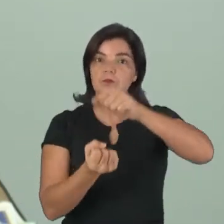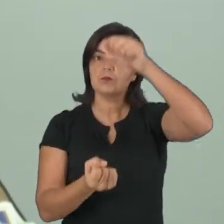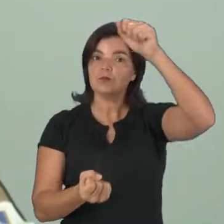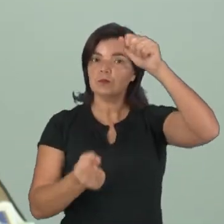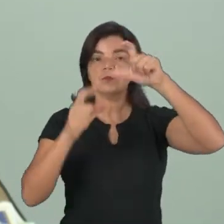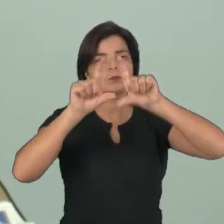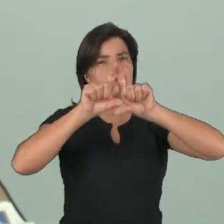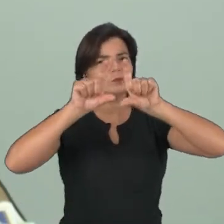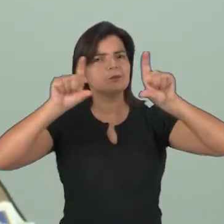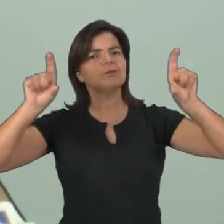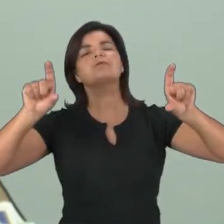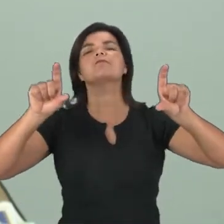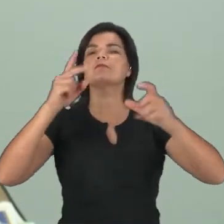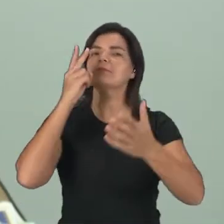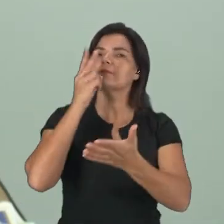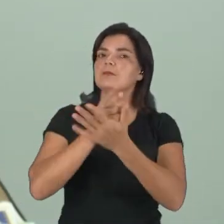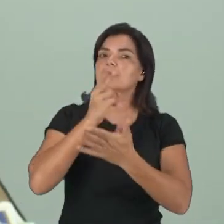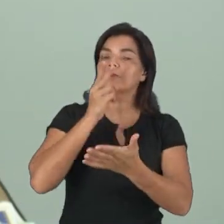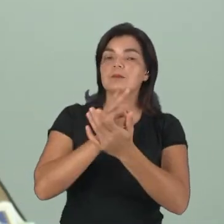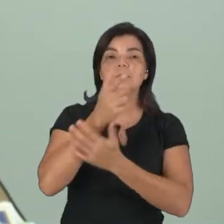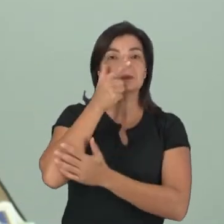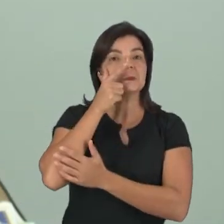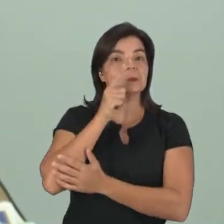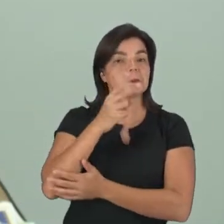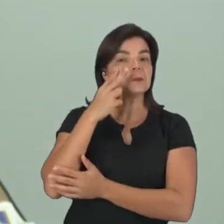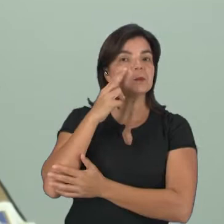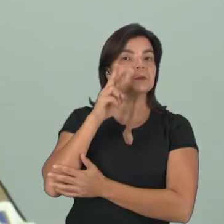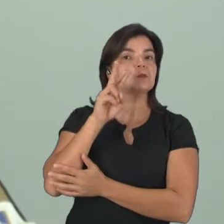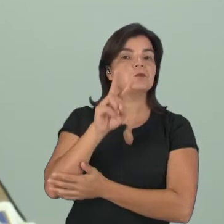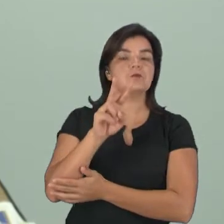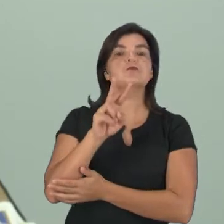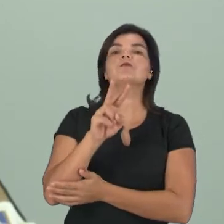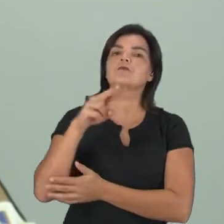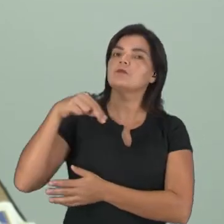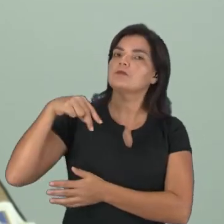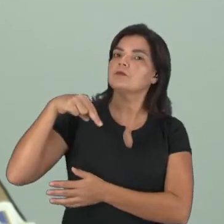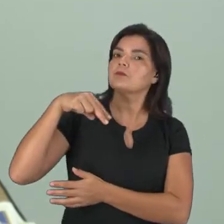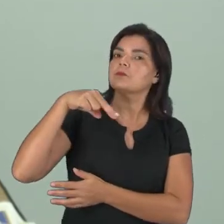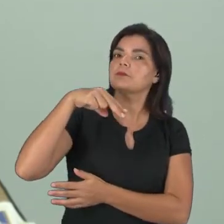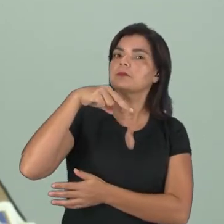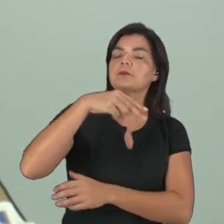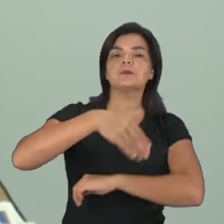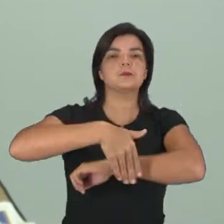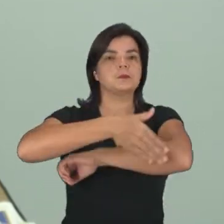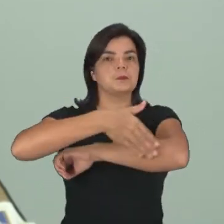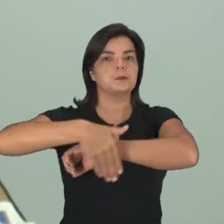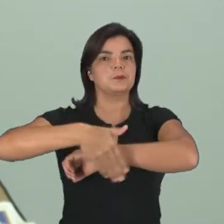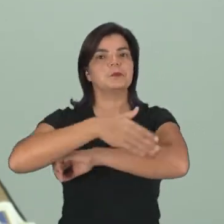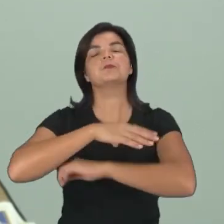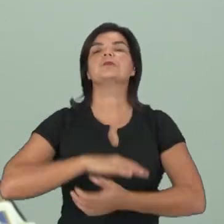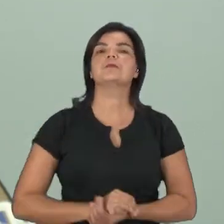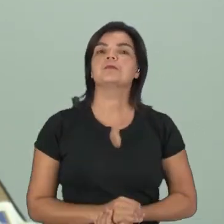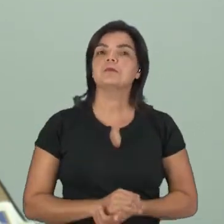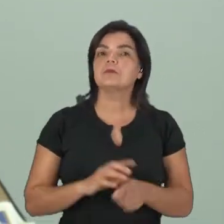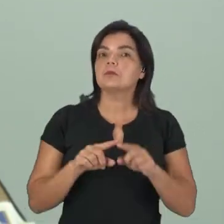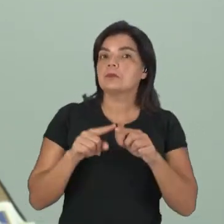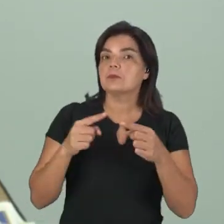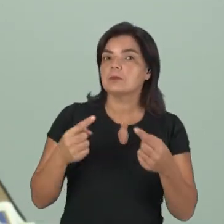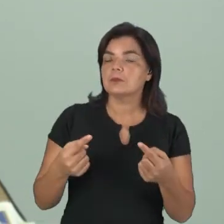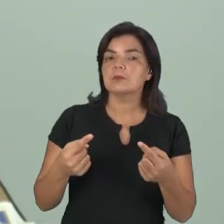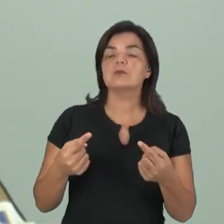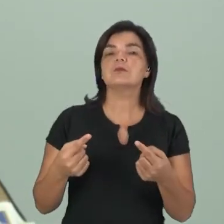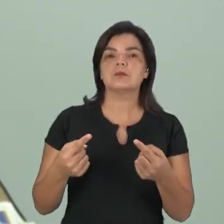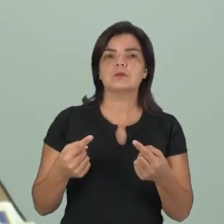cartazes e imensos que sempre a gente consegue visualizar quando andamos nas ruas É mas